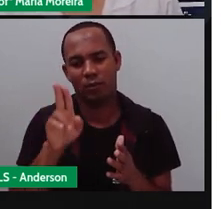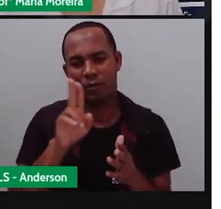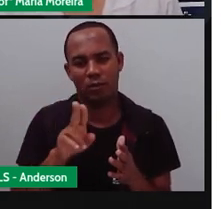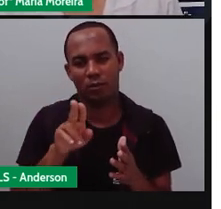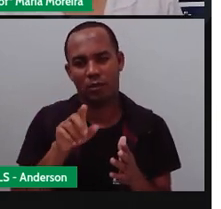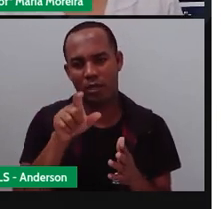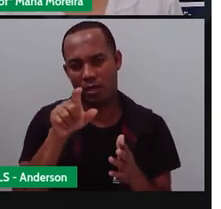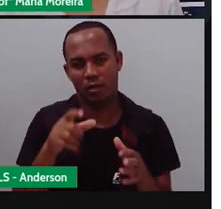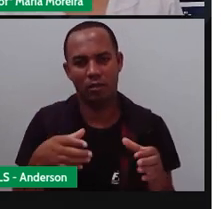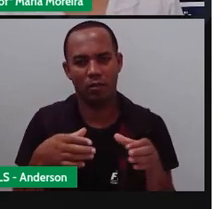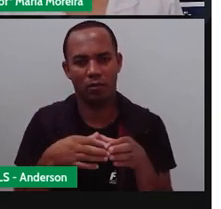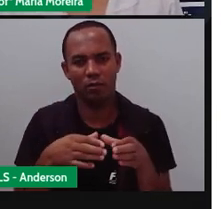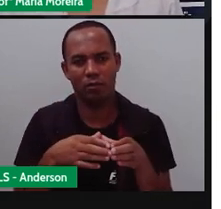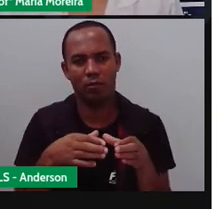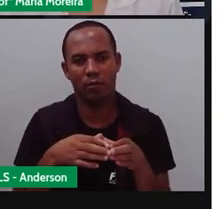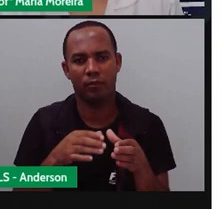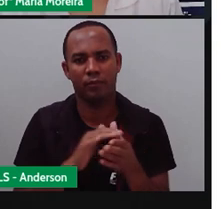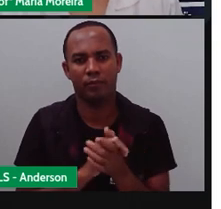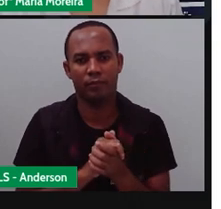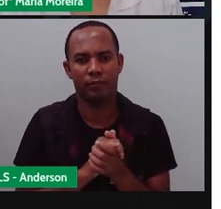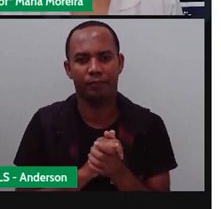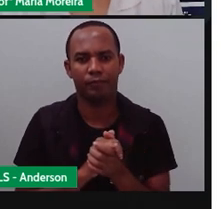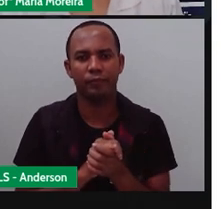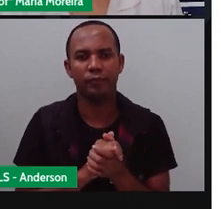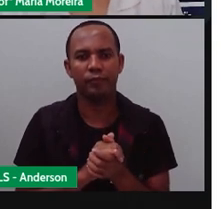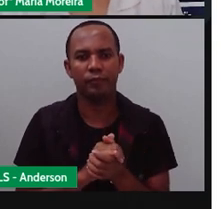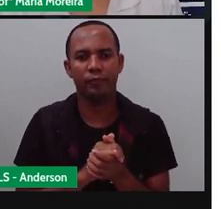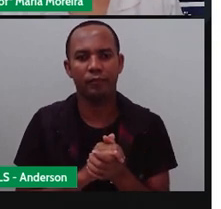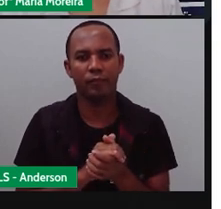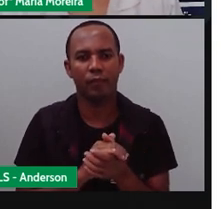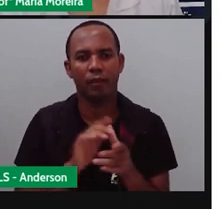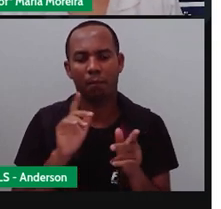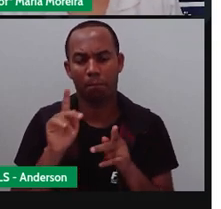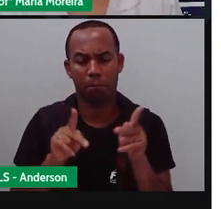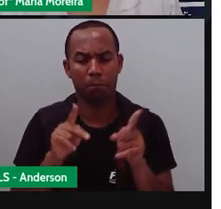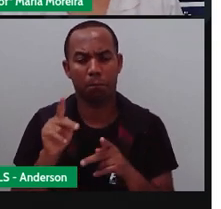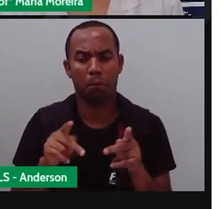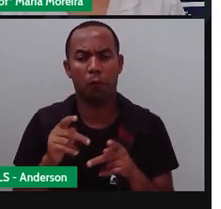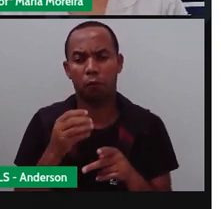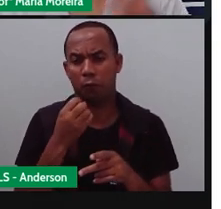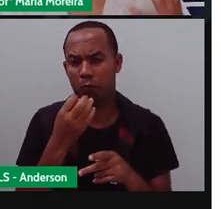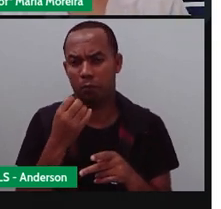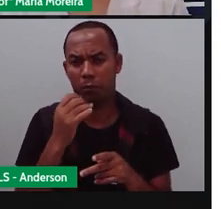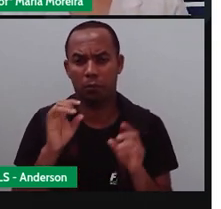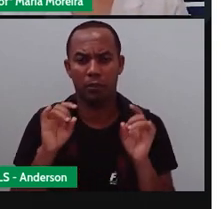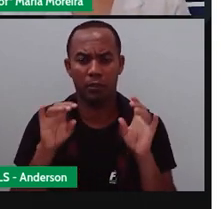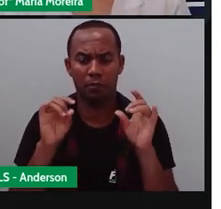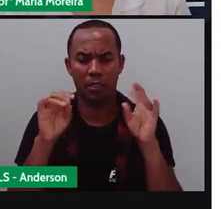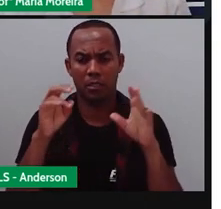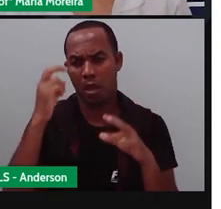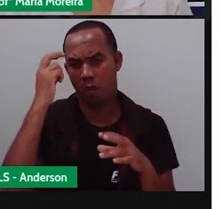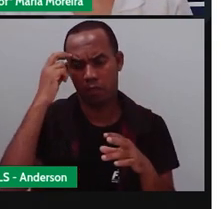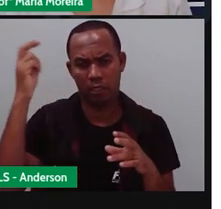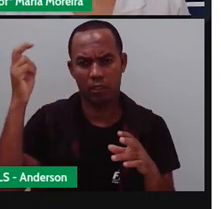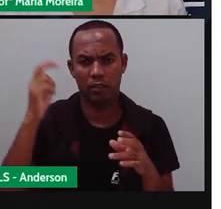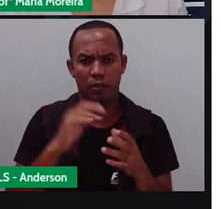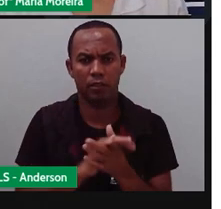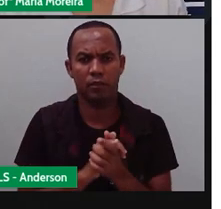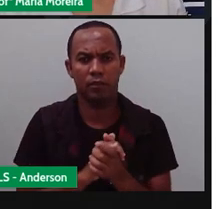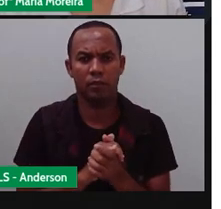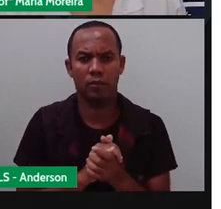aprimorado pelos egípcios né povos aí bem a fiz inteligência